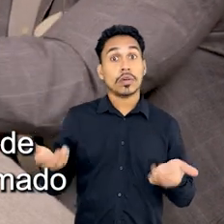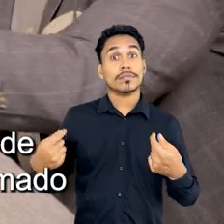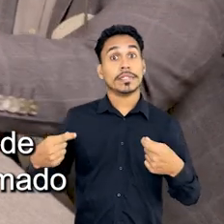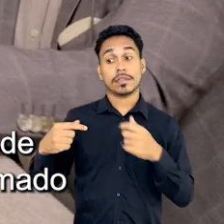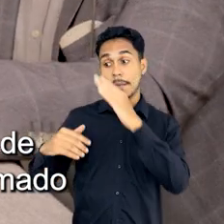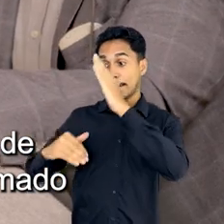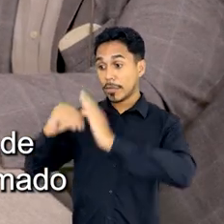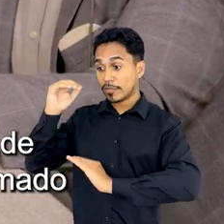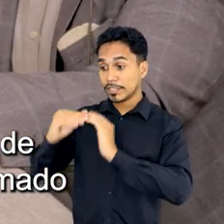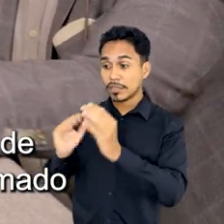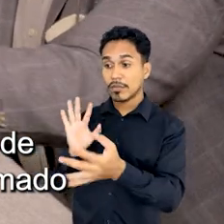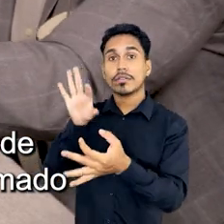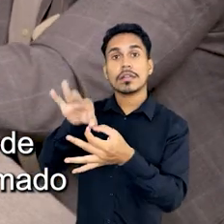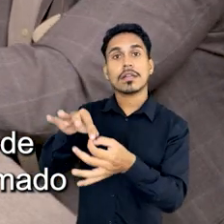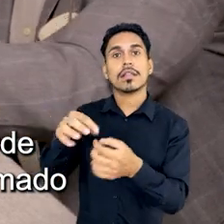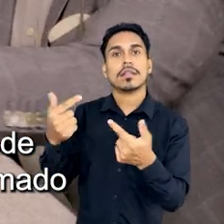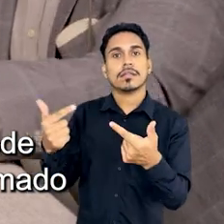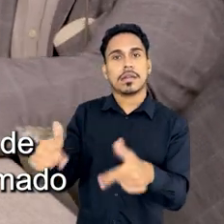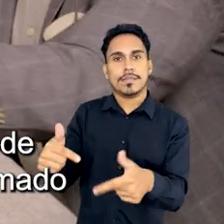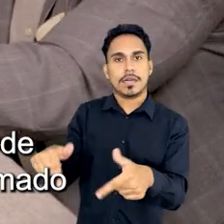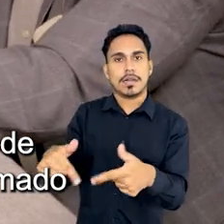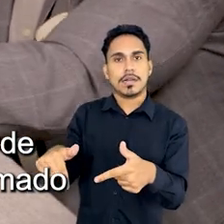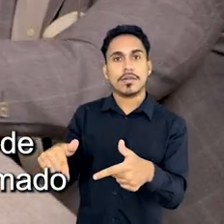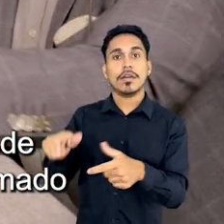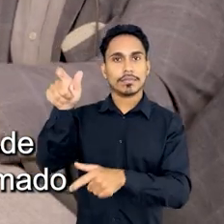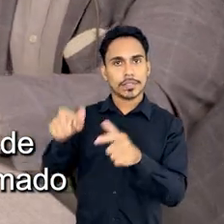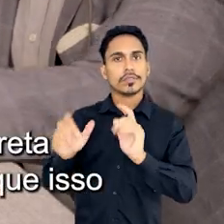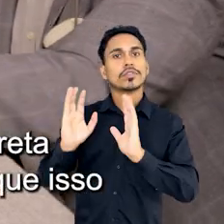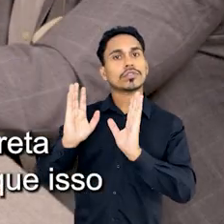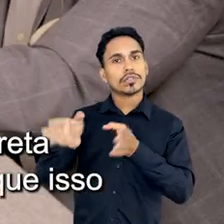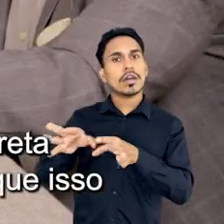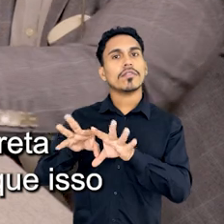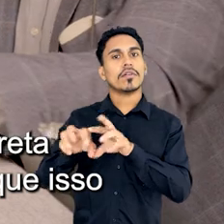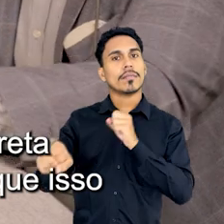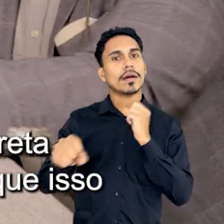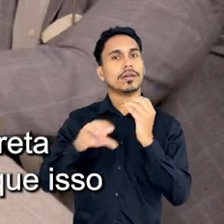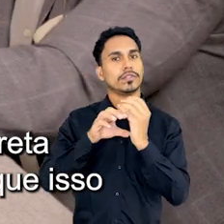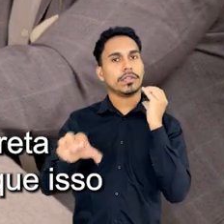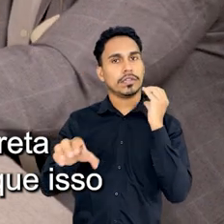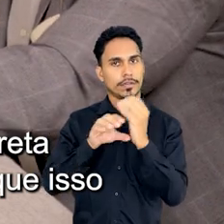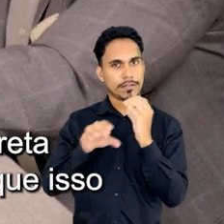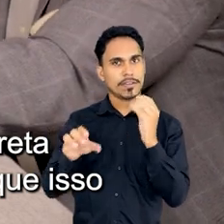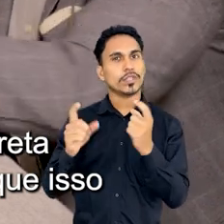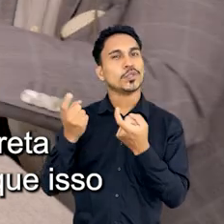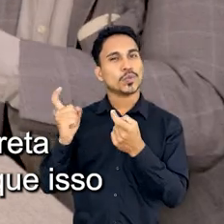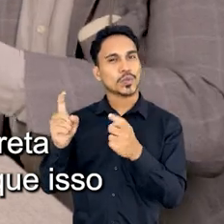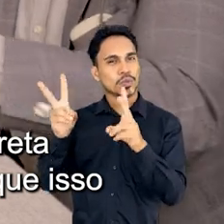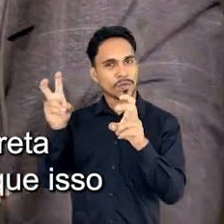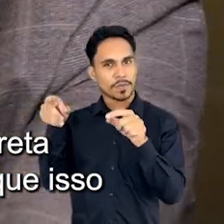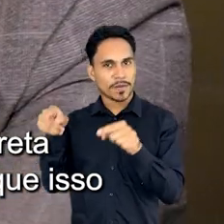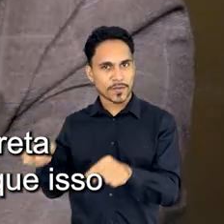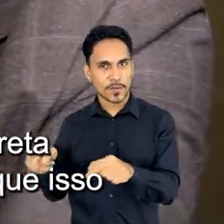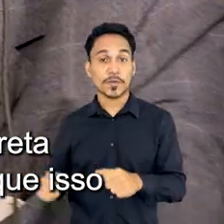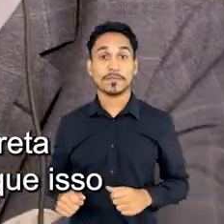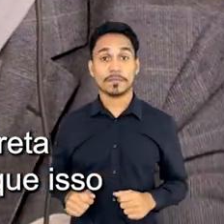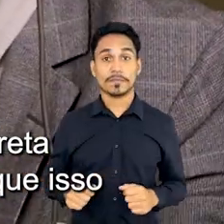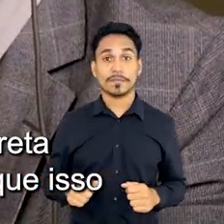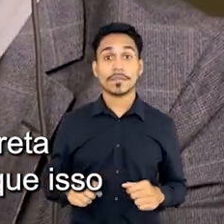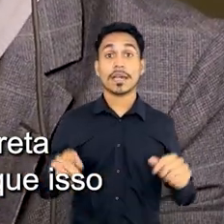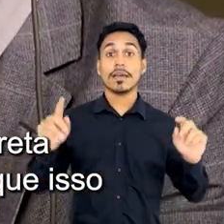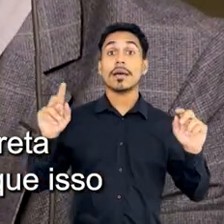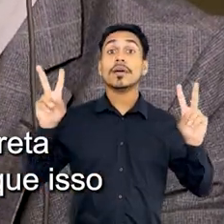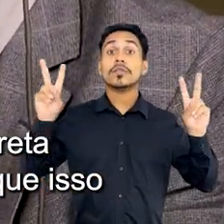trabalho é as vagas de trabalho as ofertas de emprego para quem é formado em engenharia e como um técnico e a relação direta educação e